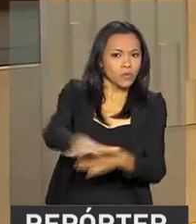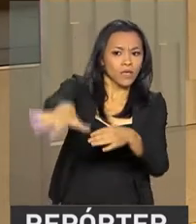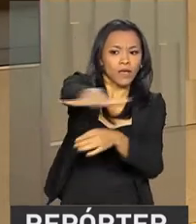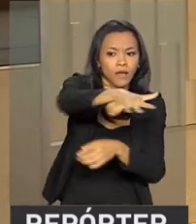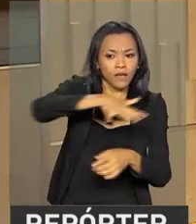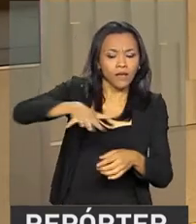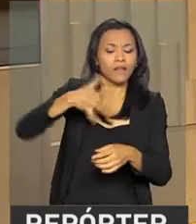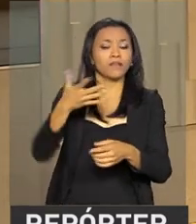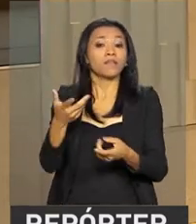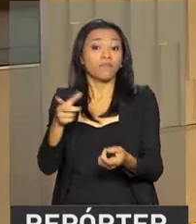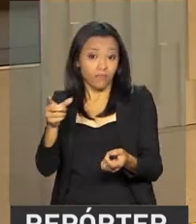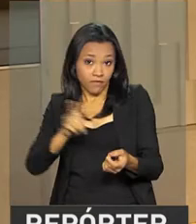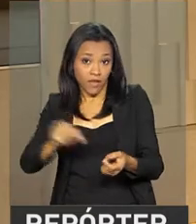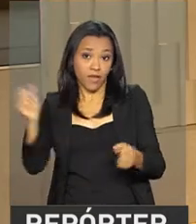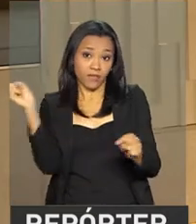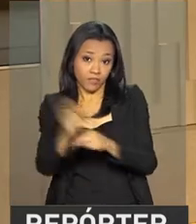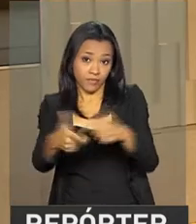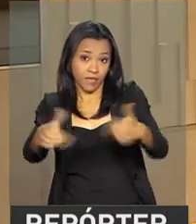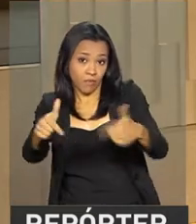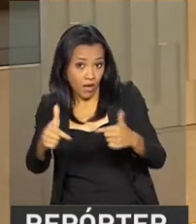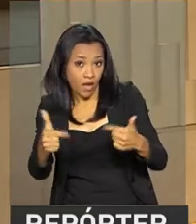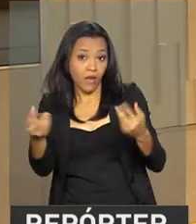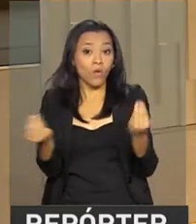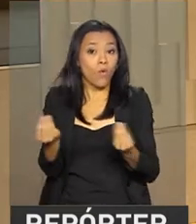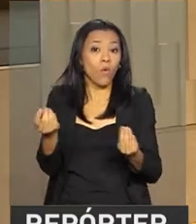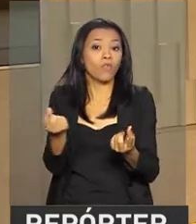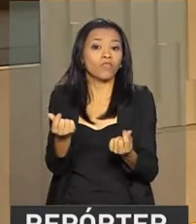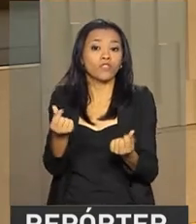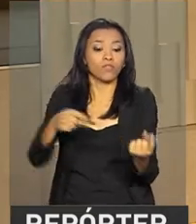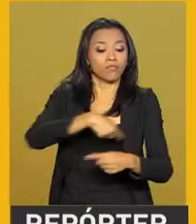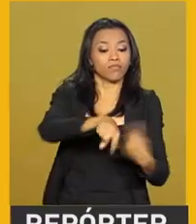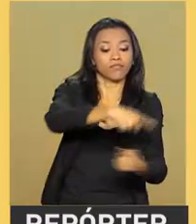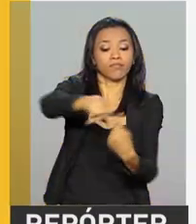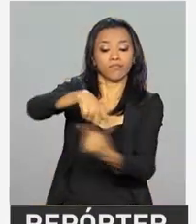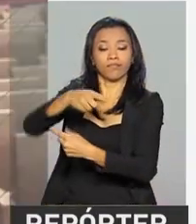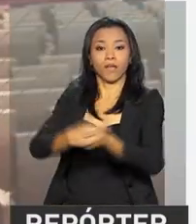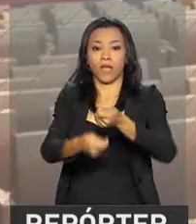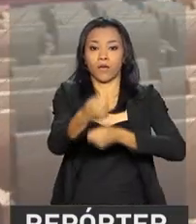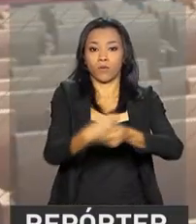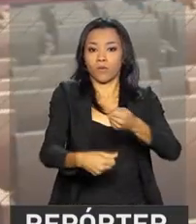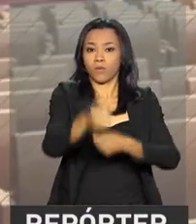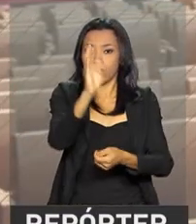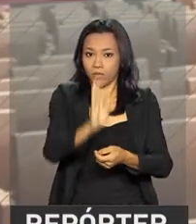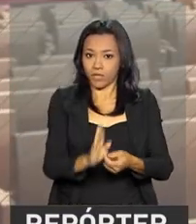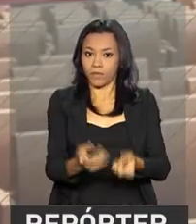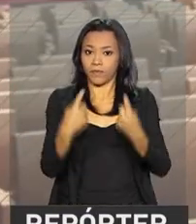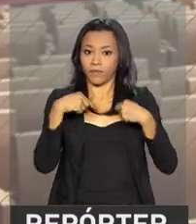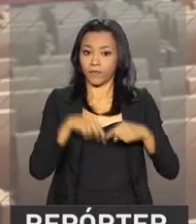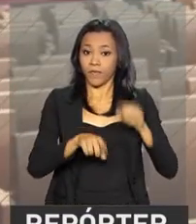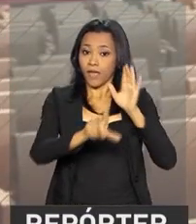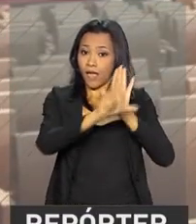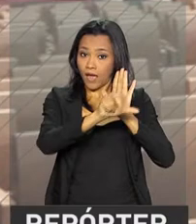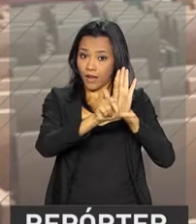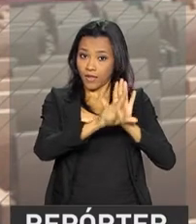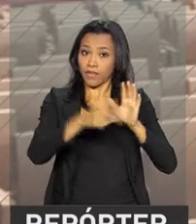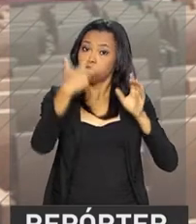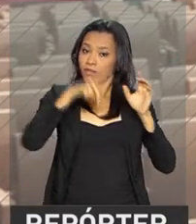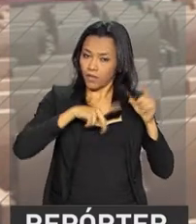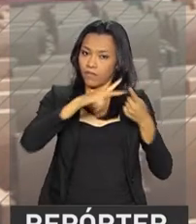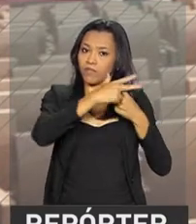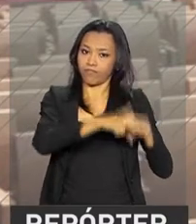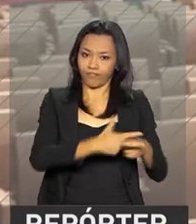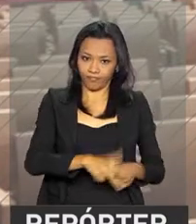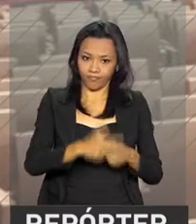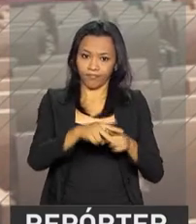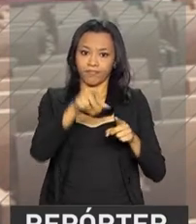gerar renda empregos e movimentar a economia do país a atualização da lei rouanet tem ainda os seguintes pontos